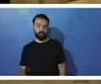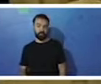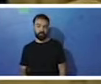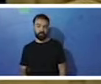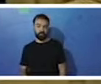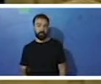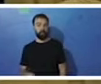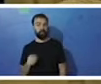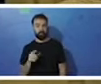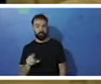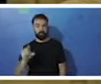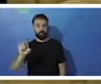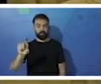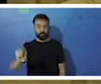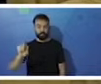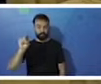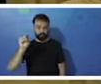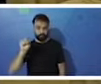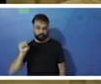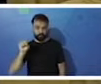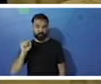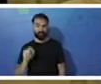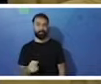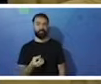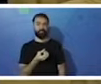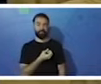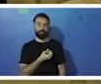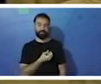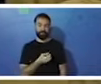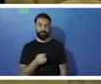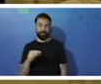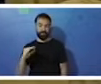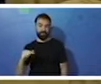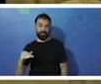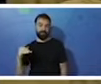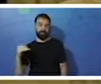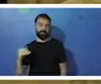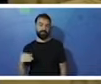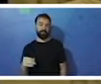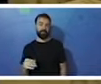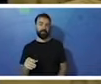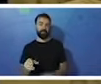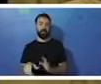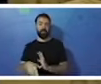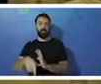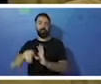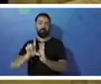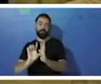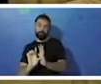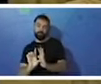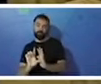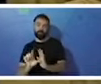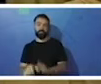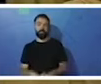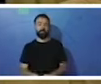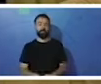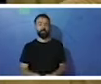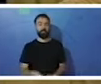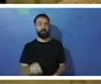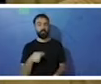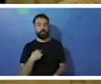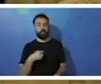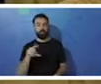preciso escolher o valor aproximado que vem antes. Porque se eu escolho 20, olha